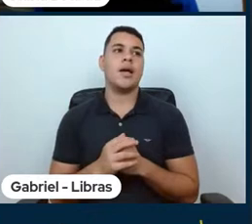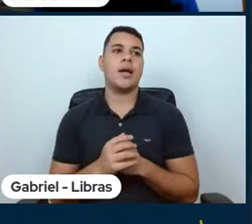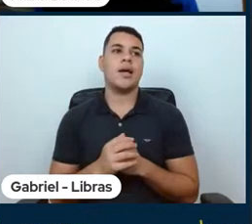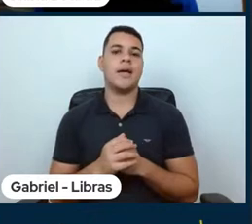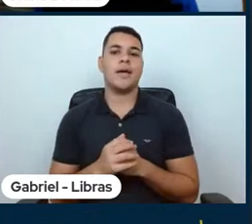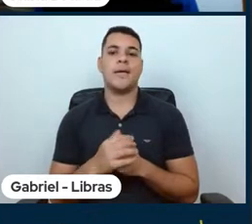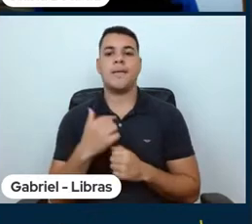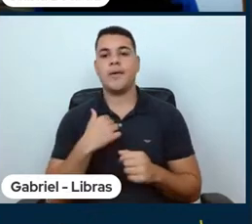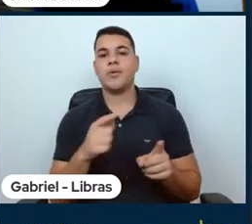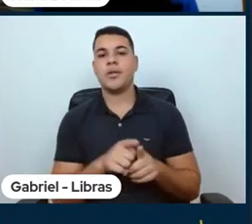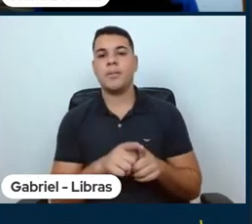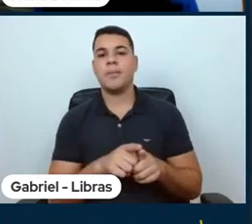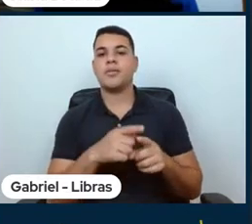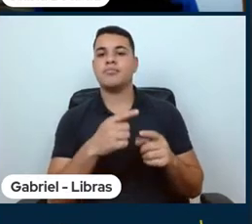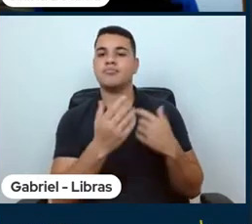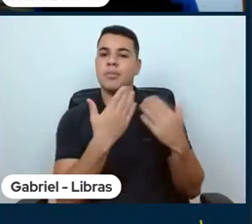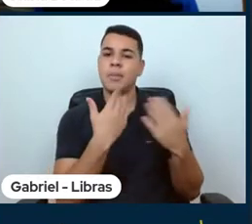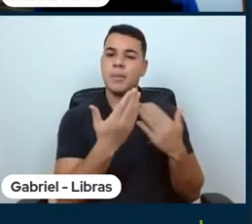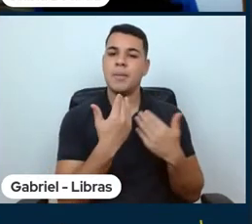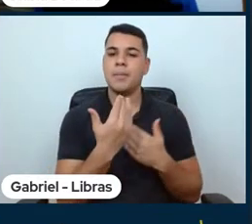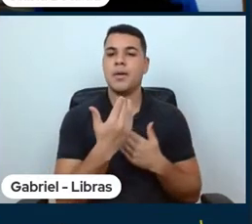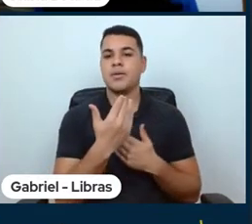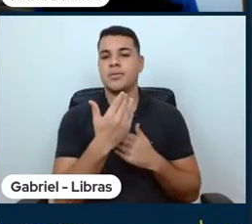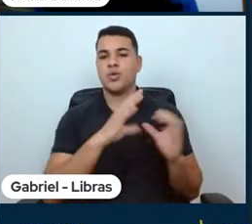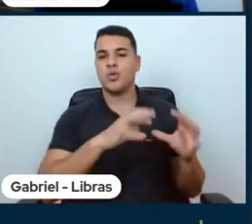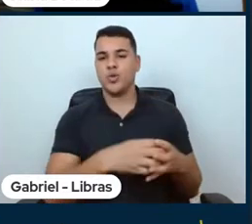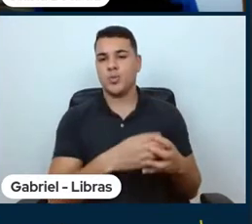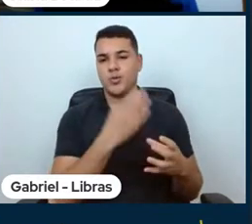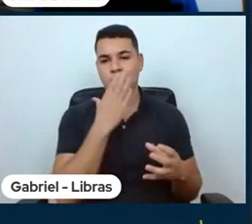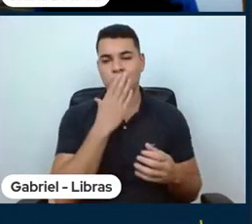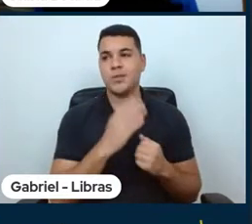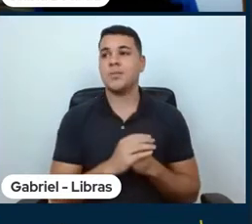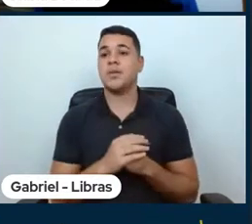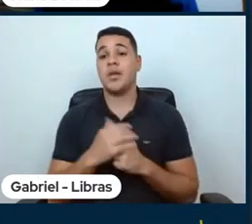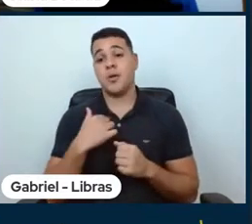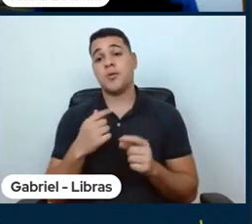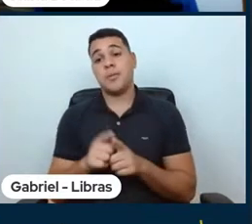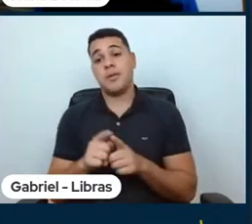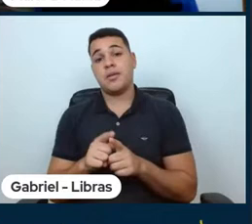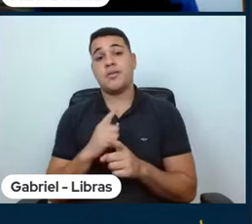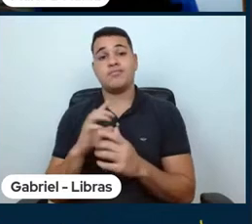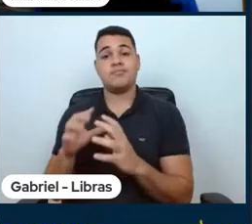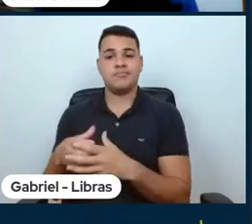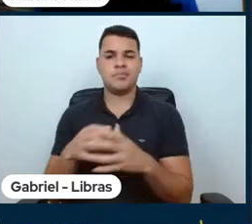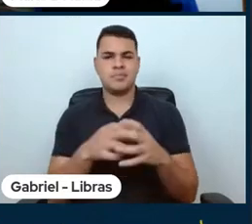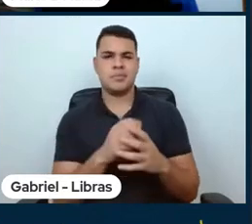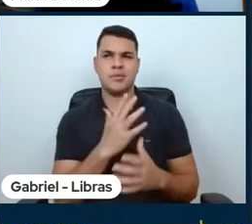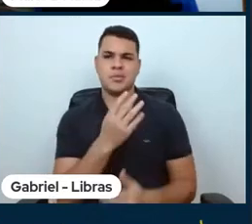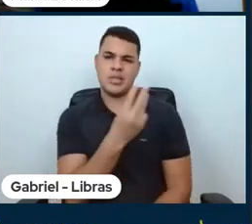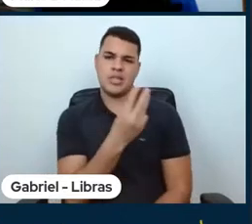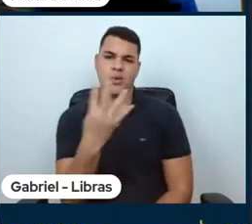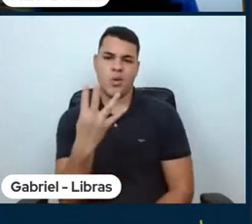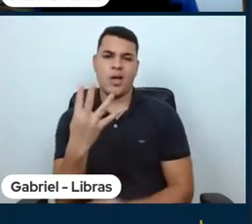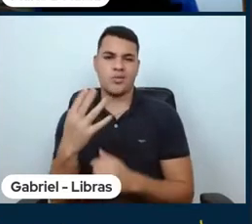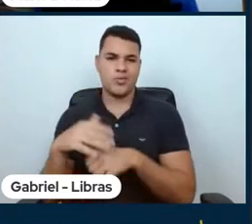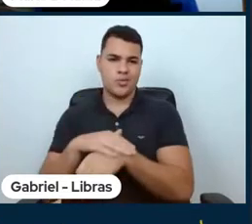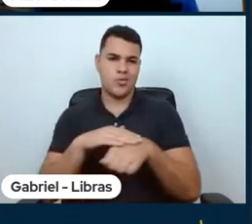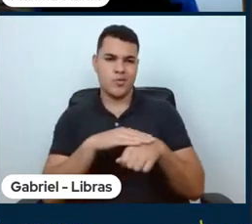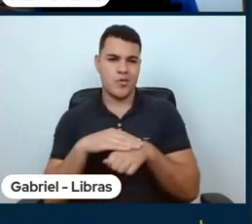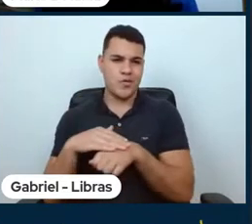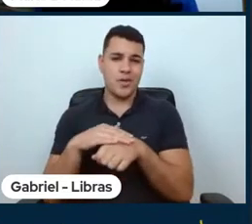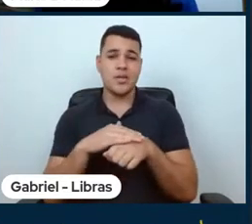eu fiz conversa com o time, fiz conversa com o gestor. Eu acho que no total foram 3 ou 4 conversas, tá? E